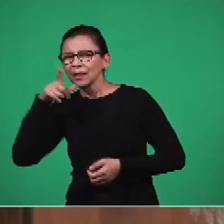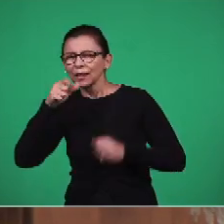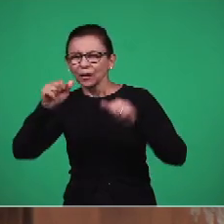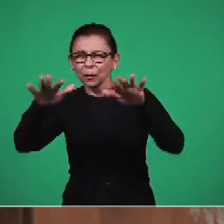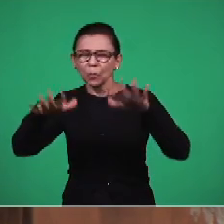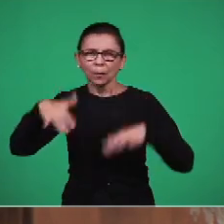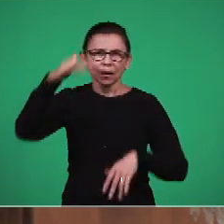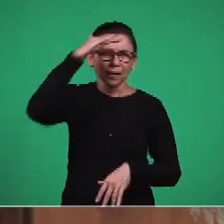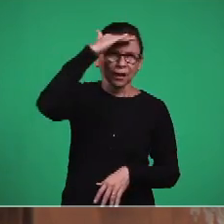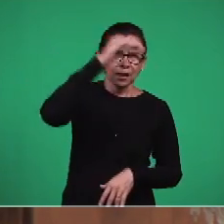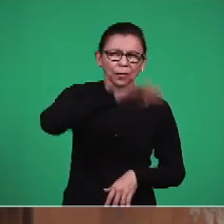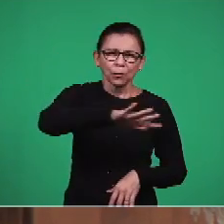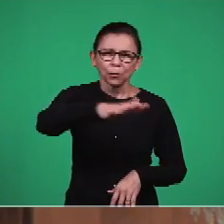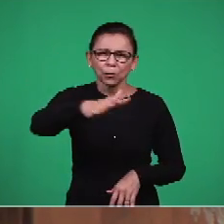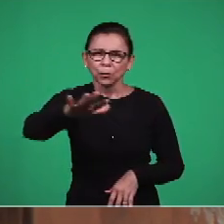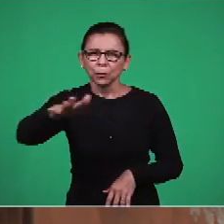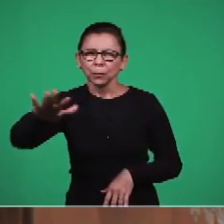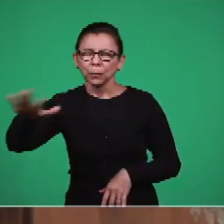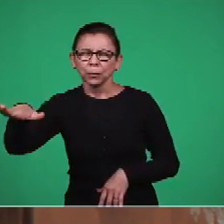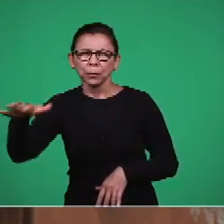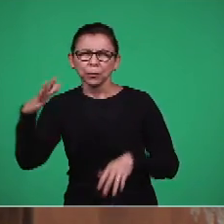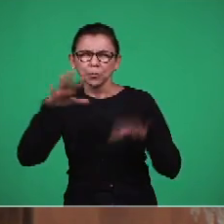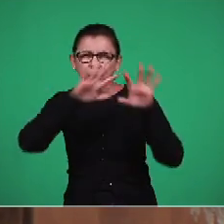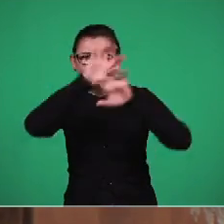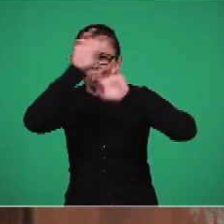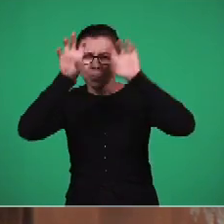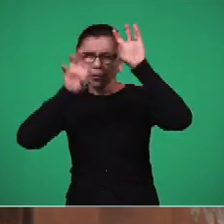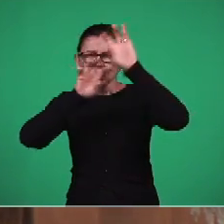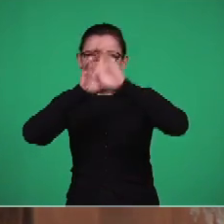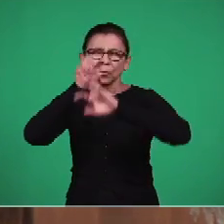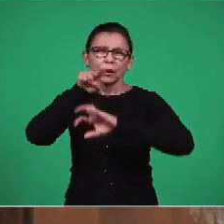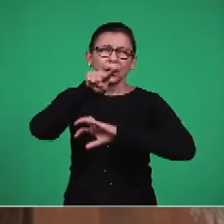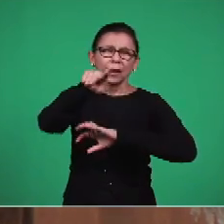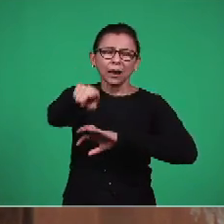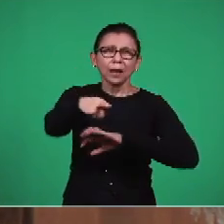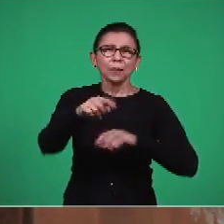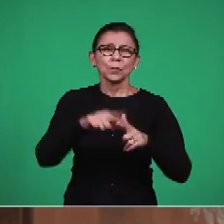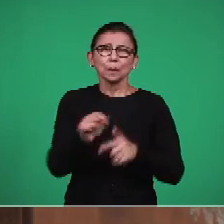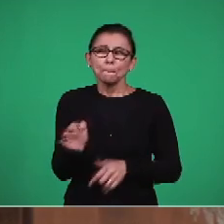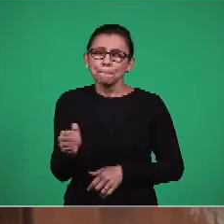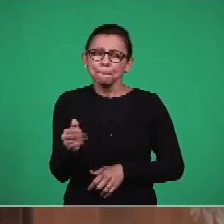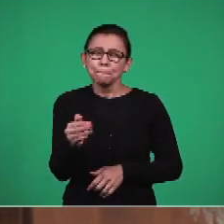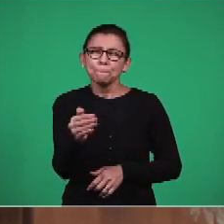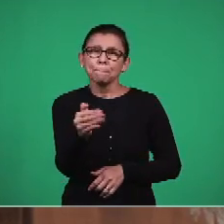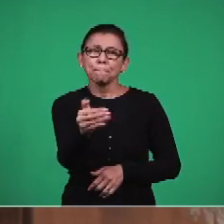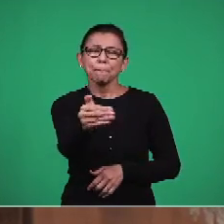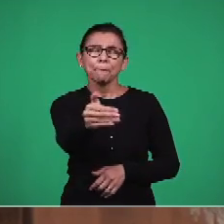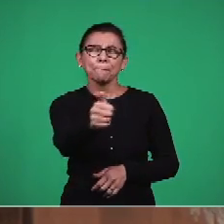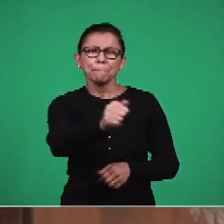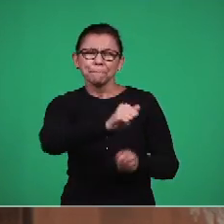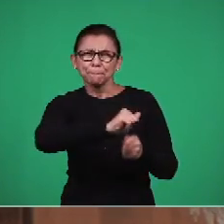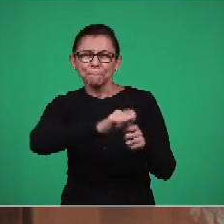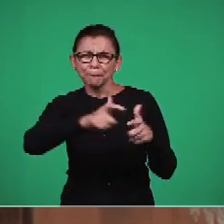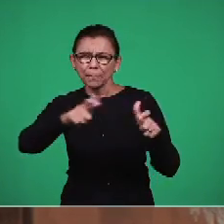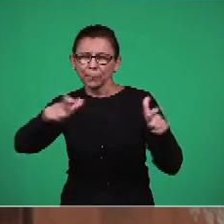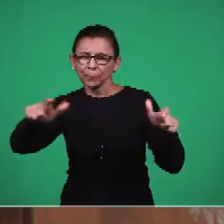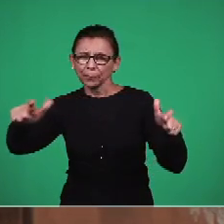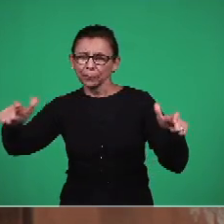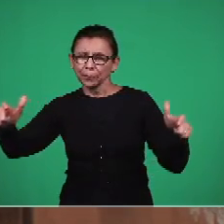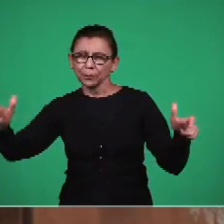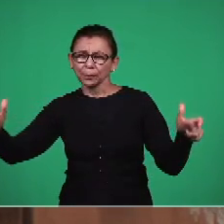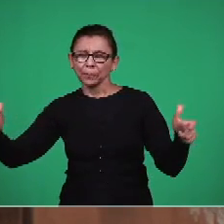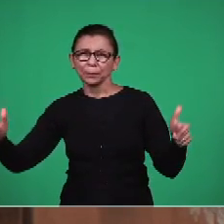Velha era conhecida, né, pela produção de manjuba, né? Aí aqui em Vila Velha tinha